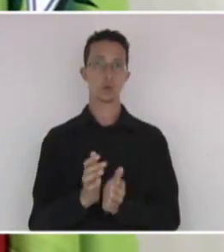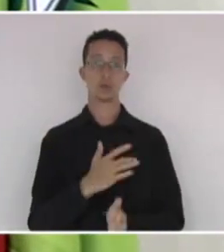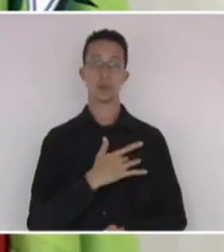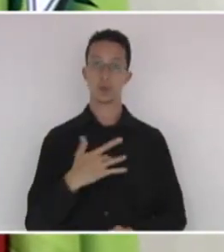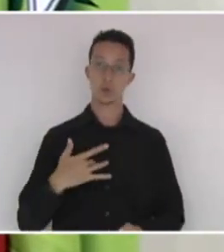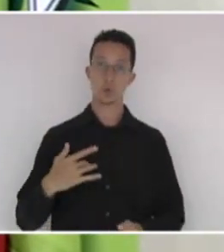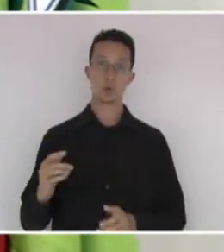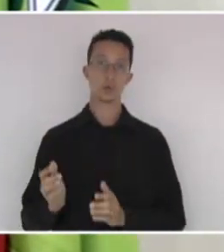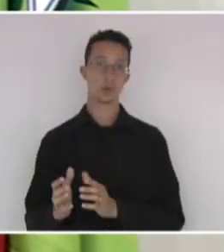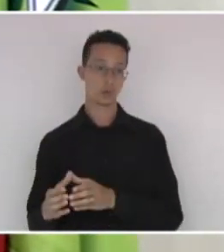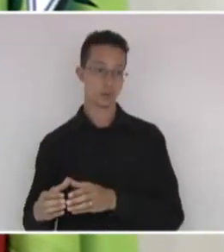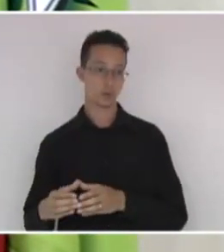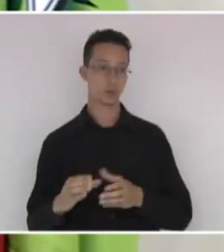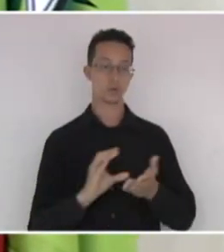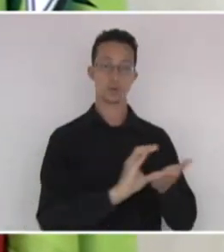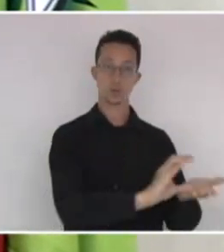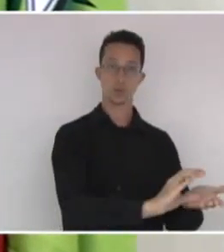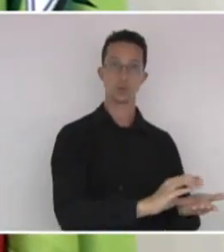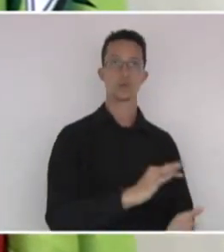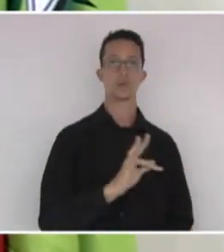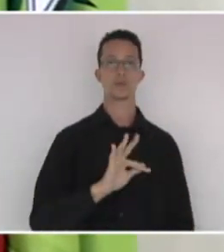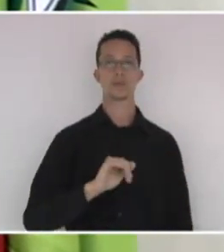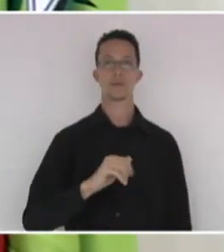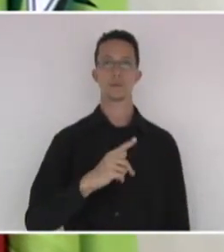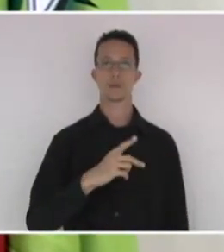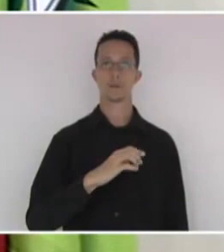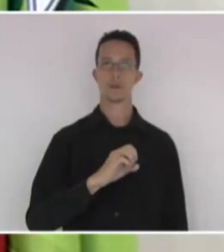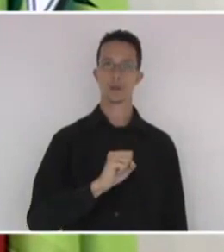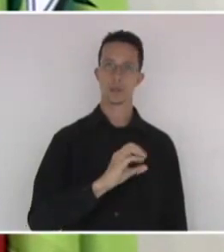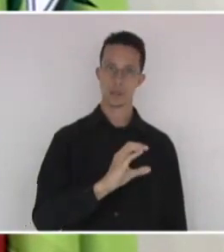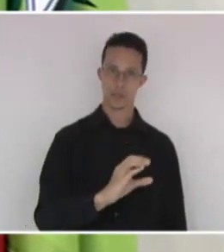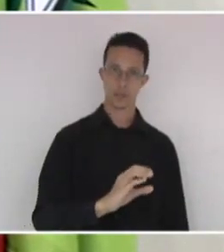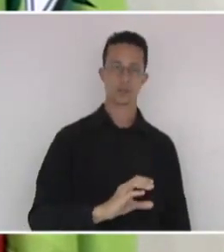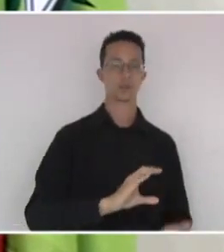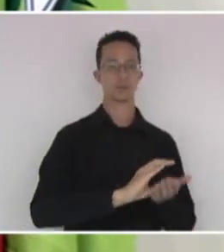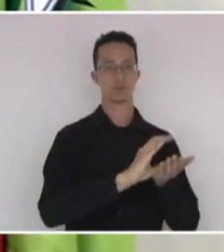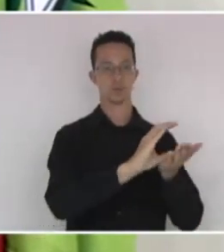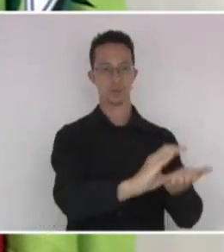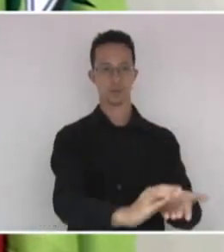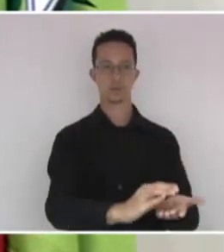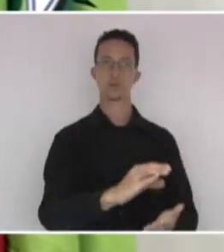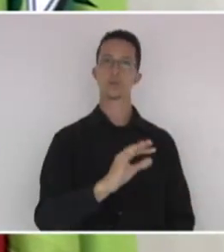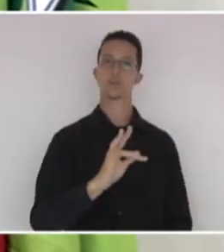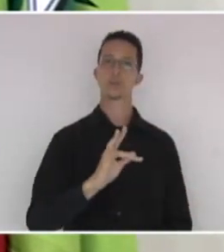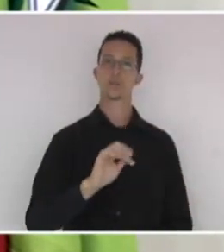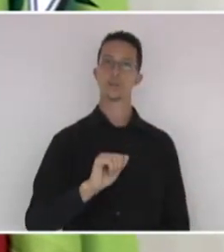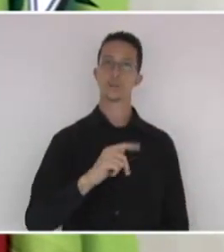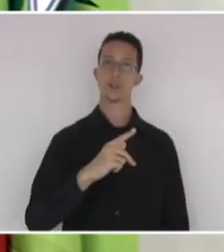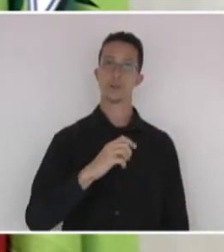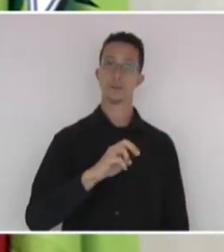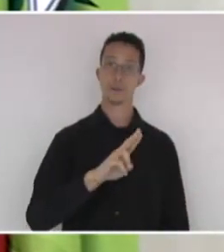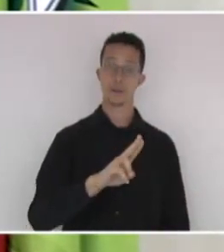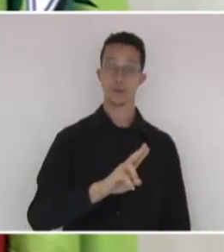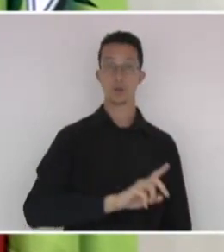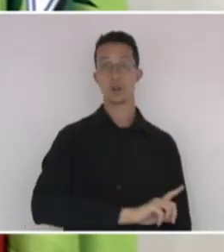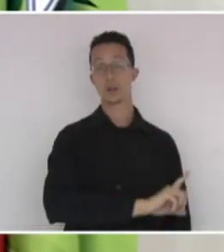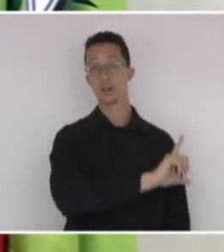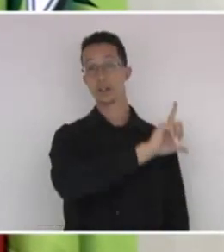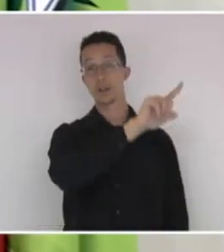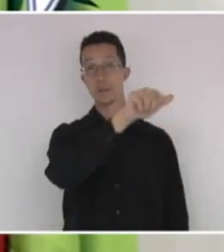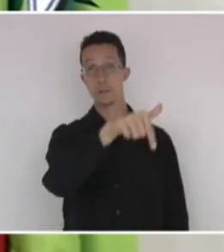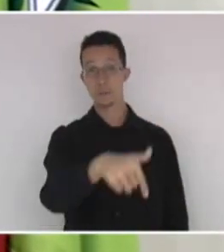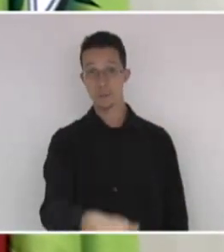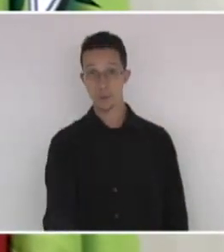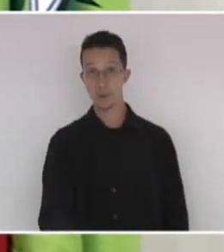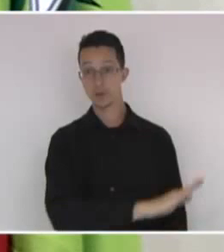e, finalmente, para a FAPEU, a Fundação de Pesquisa da Universidade Federal de Santa Catarina, até chegar à comunidade terapêutica. Então,